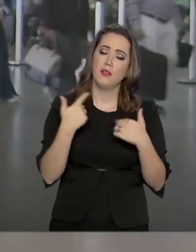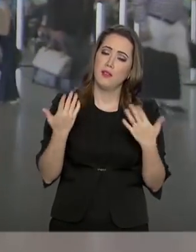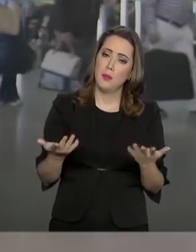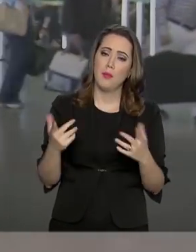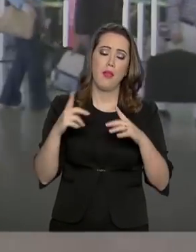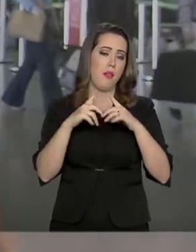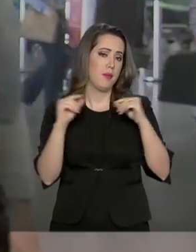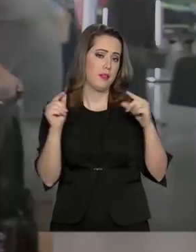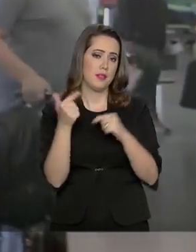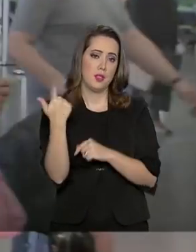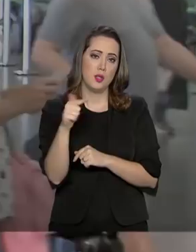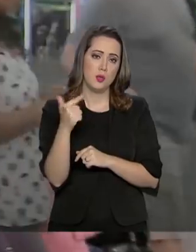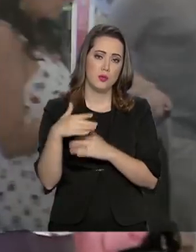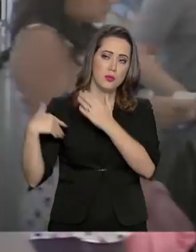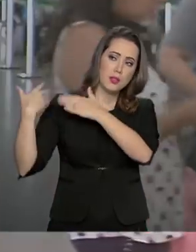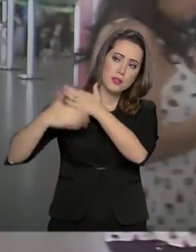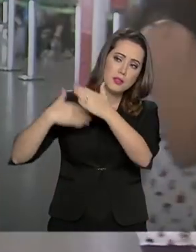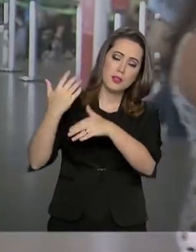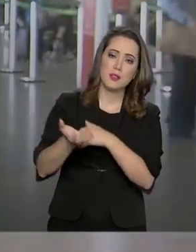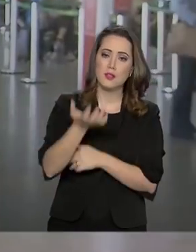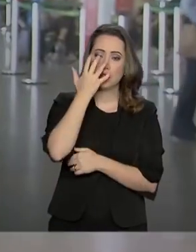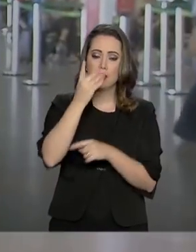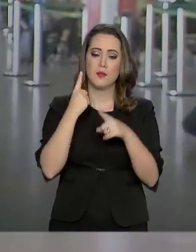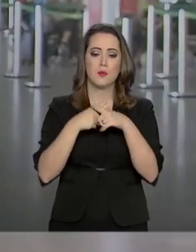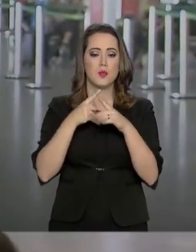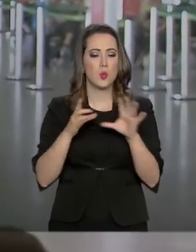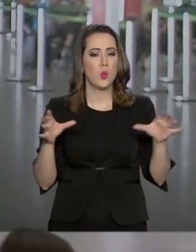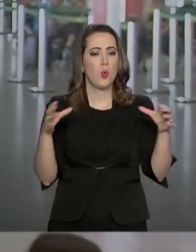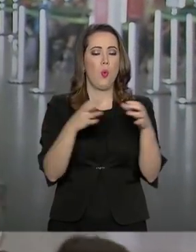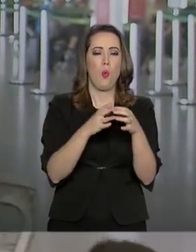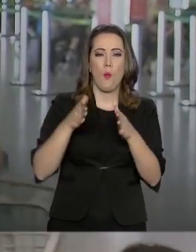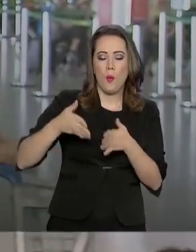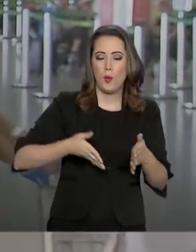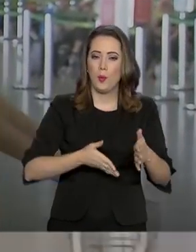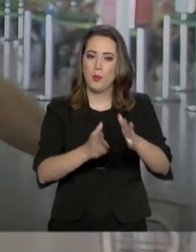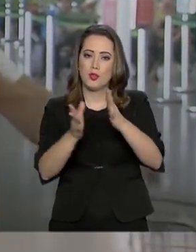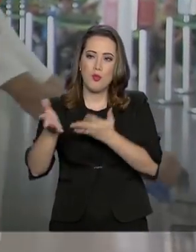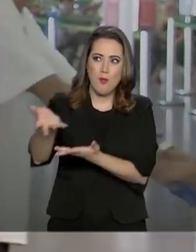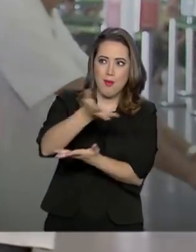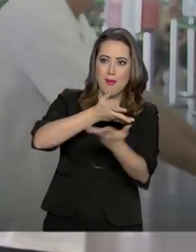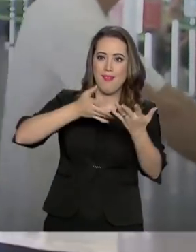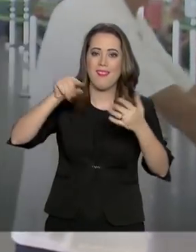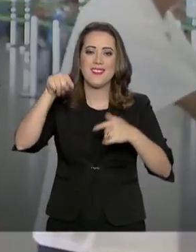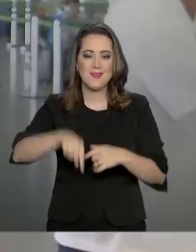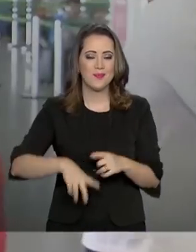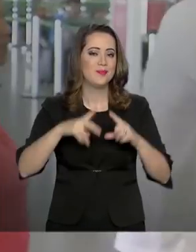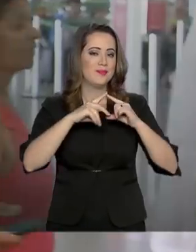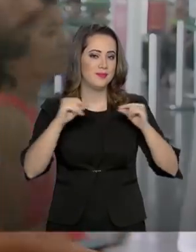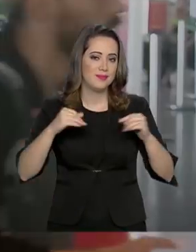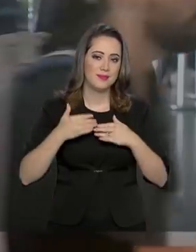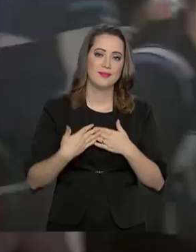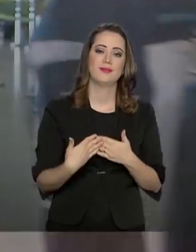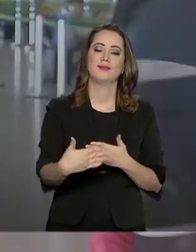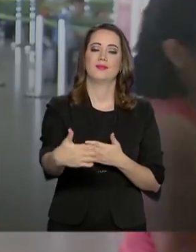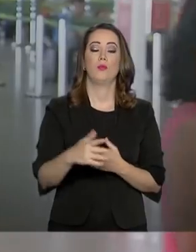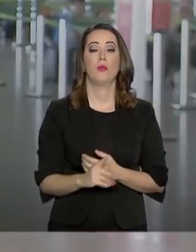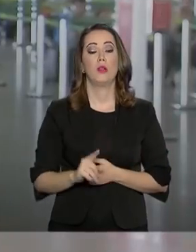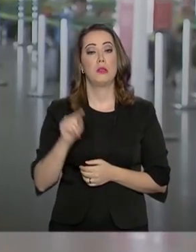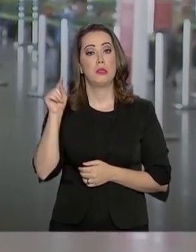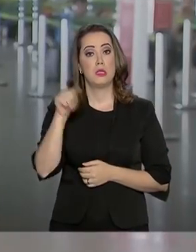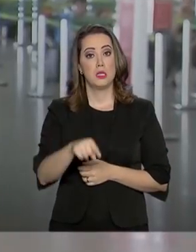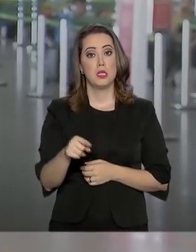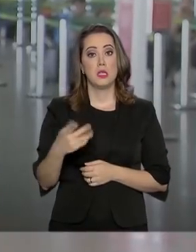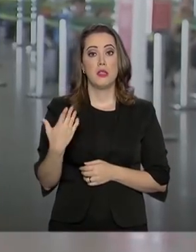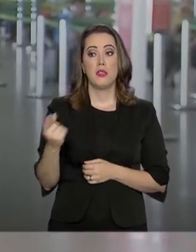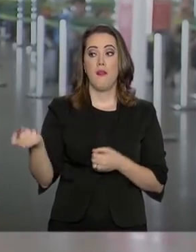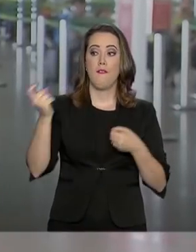muita tradição de carnaval, embora os bloquinhos de rua movimentem bastante a capital do país durante todo esse período. Lá no